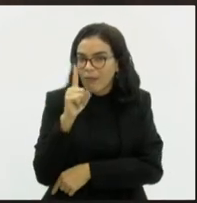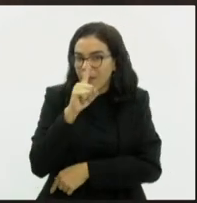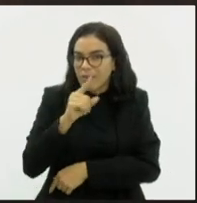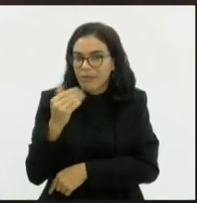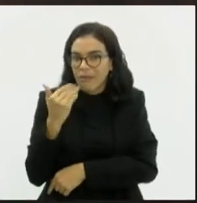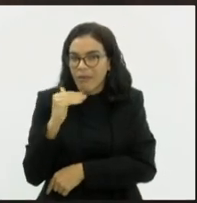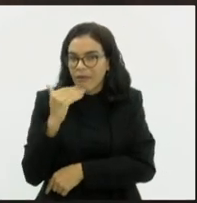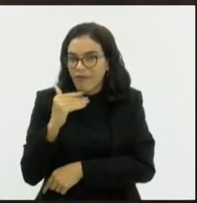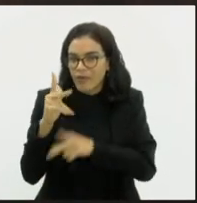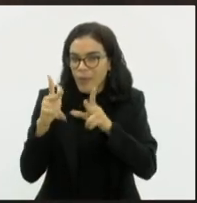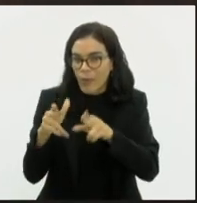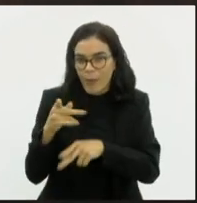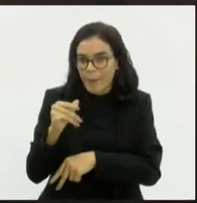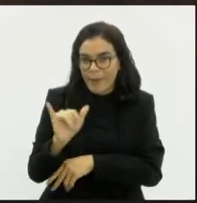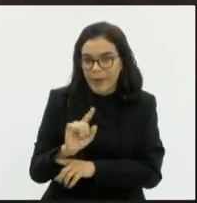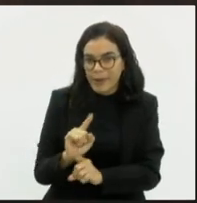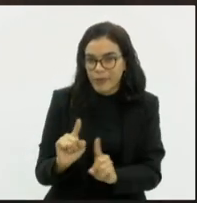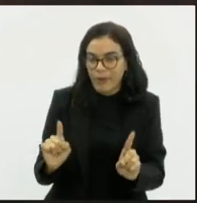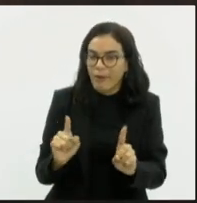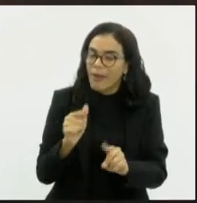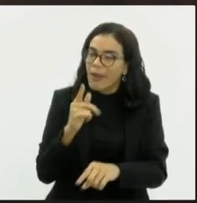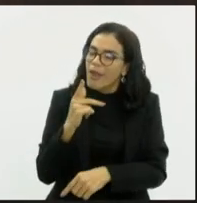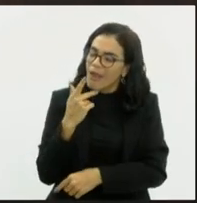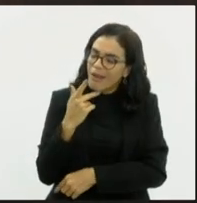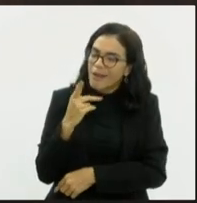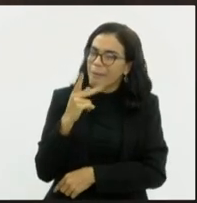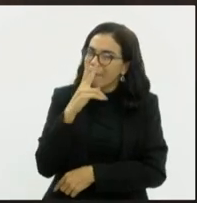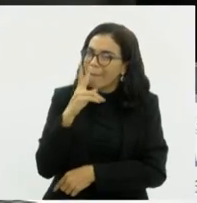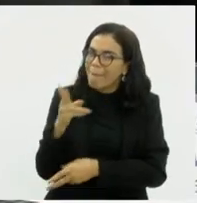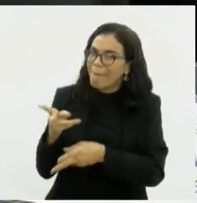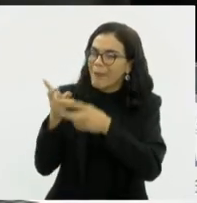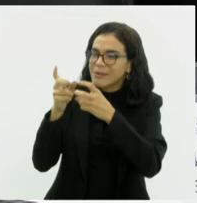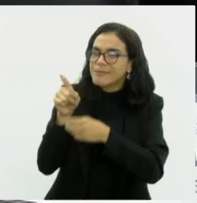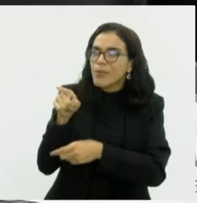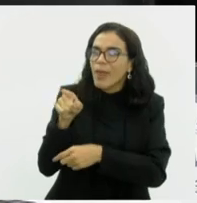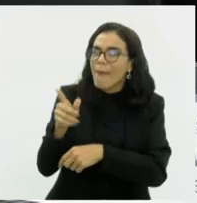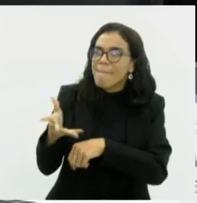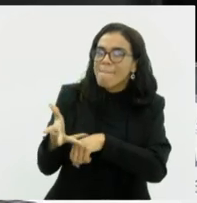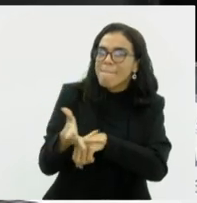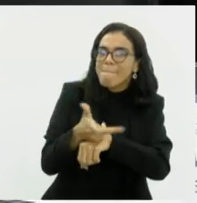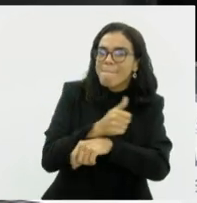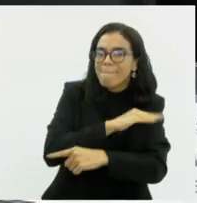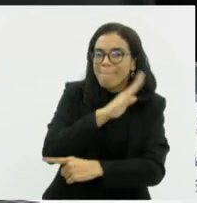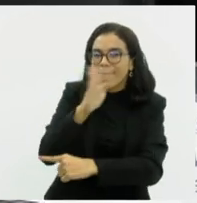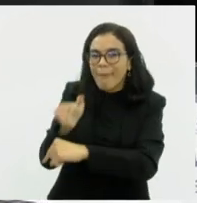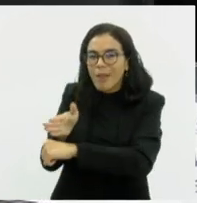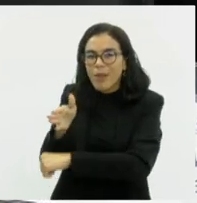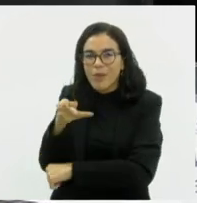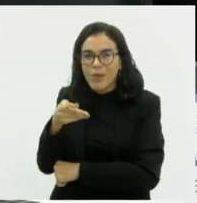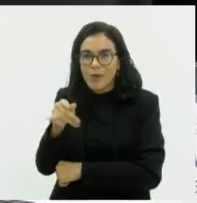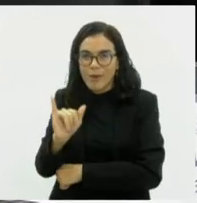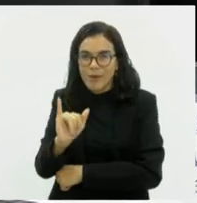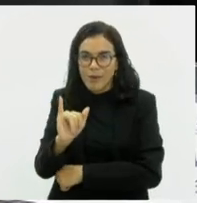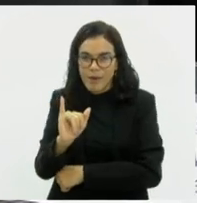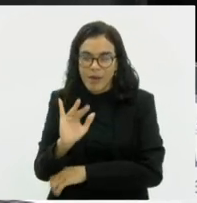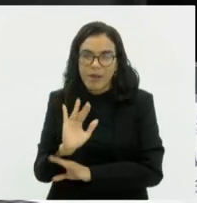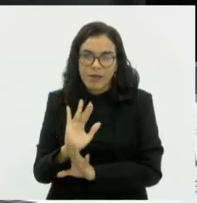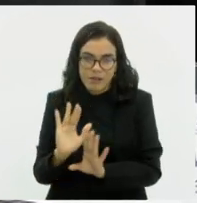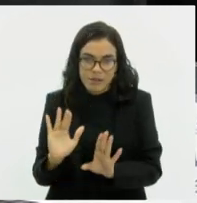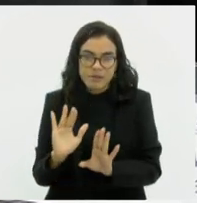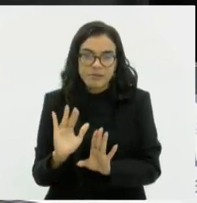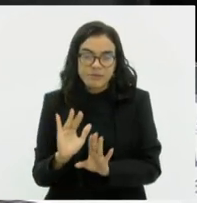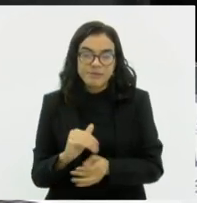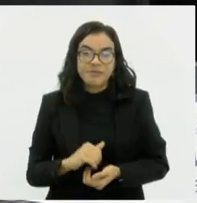né? Então, ela é um produto melhorado, eu diria que ela é pior, é puro de origem, apurou,